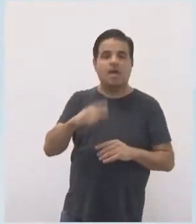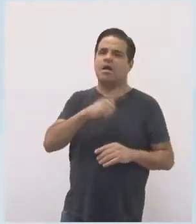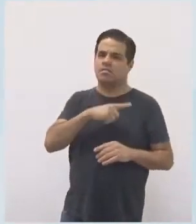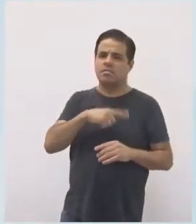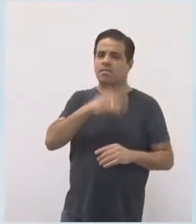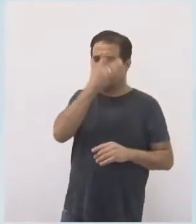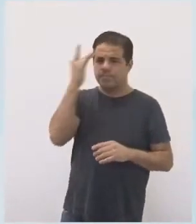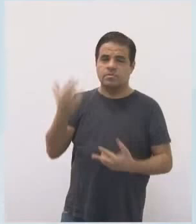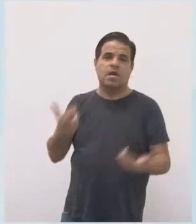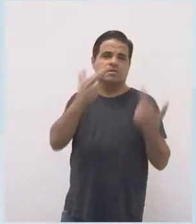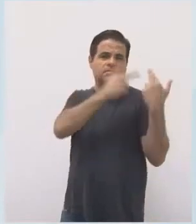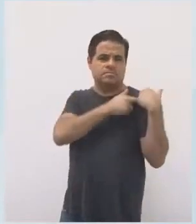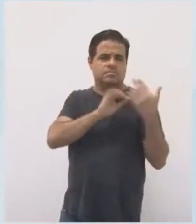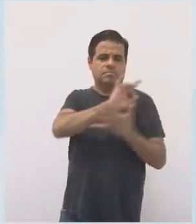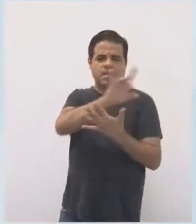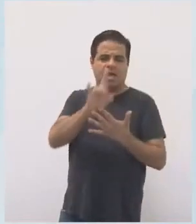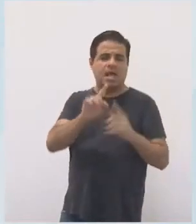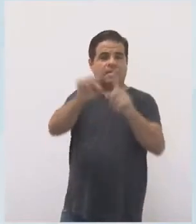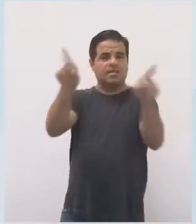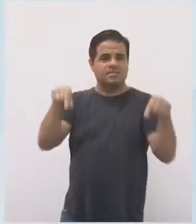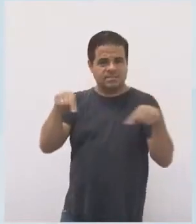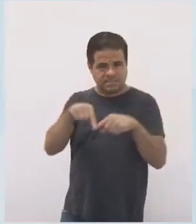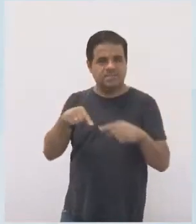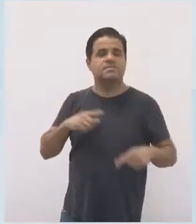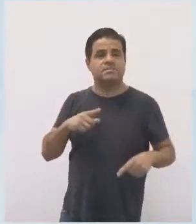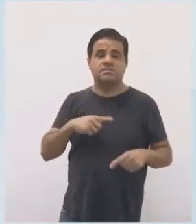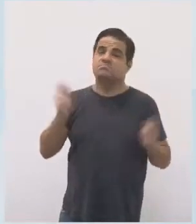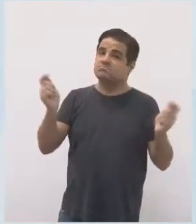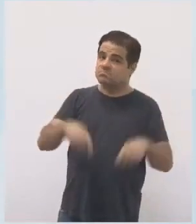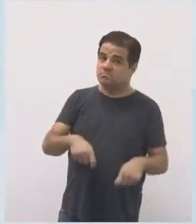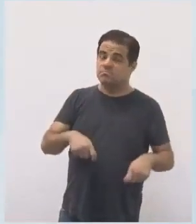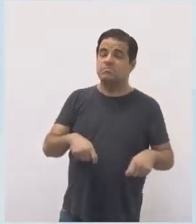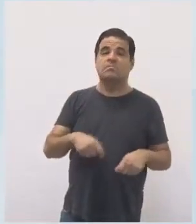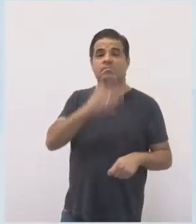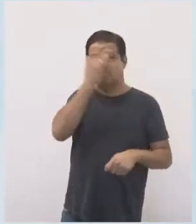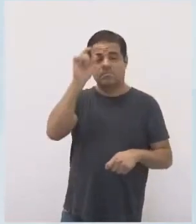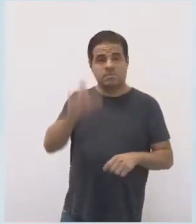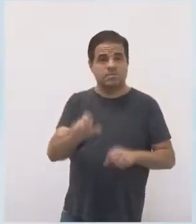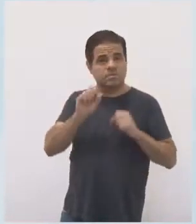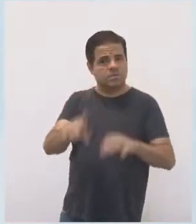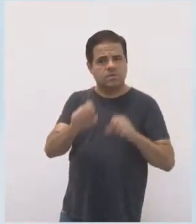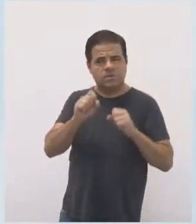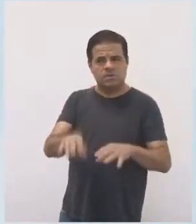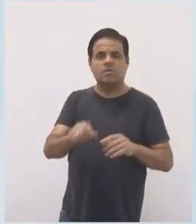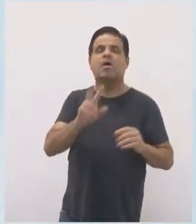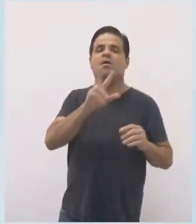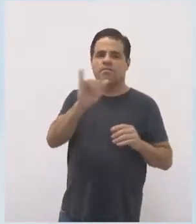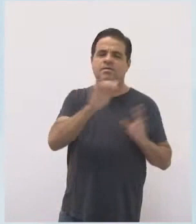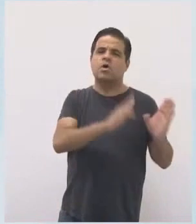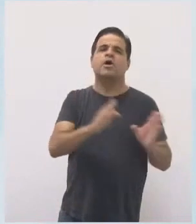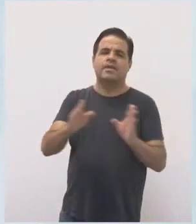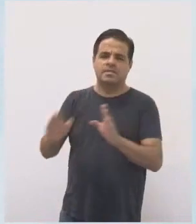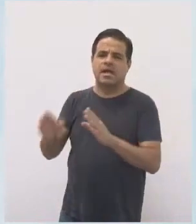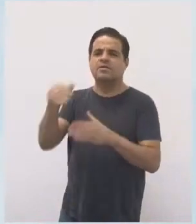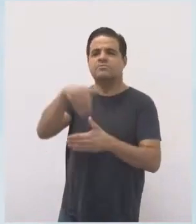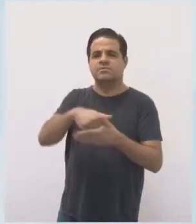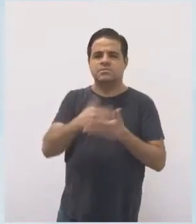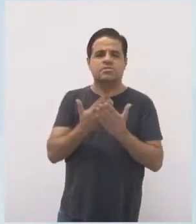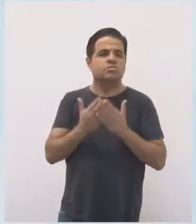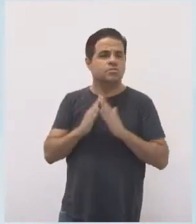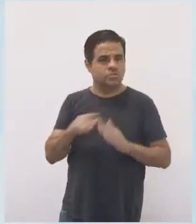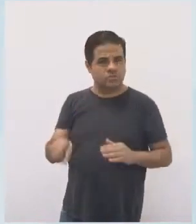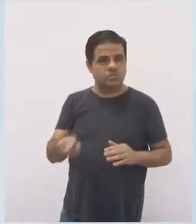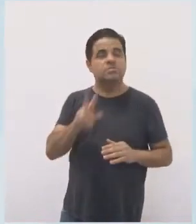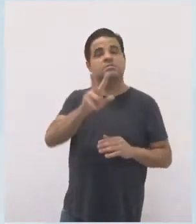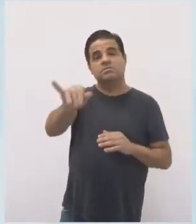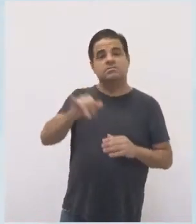um responsável por cada sala, né? Que pode ser um educador, quer dizer, isso vai ser organizado dentro da escola, que